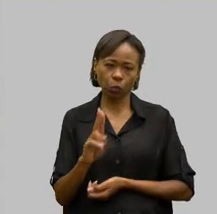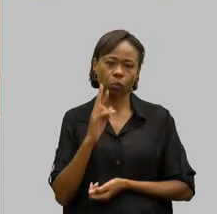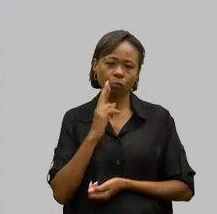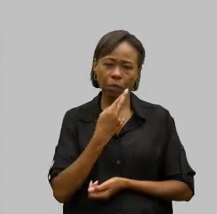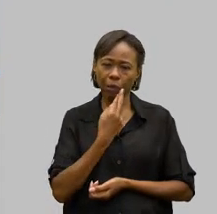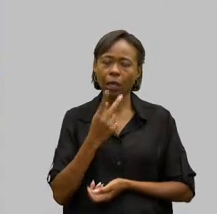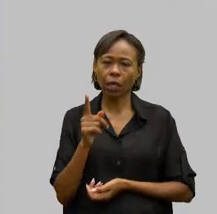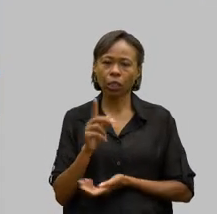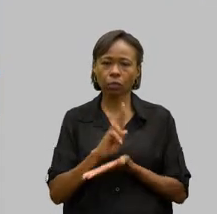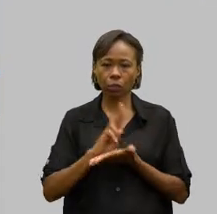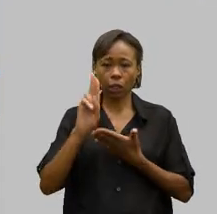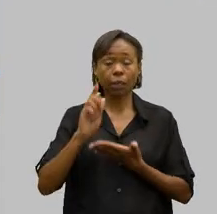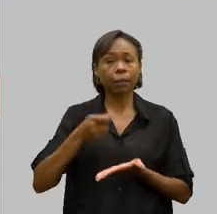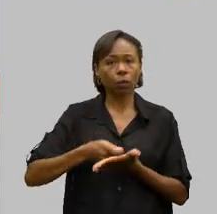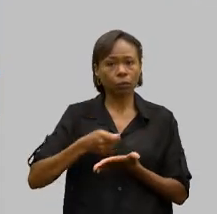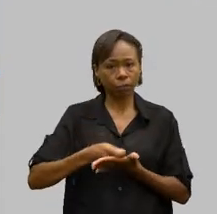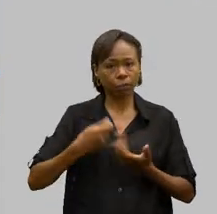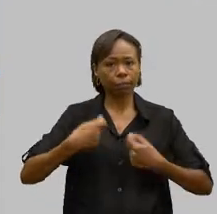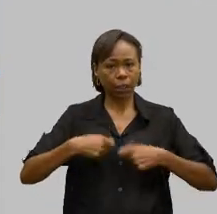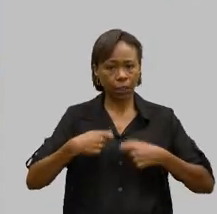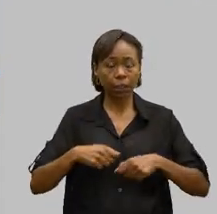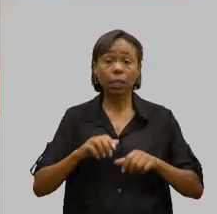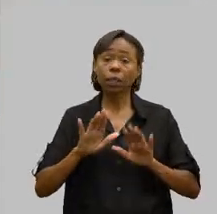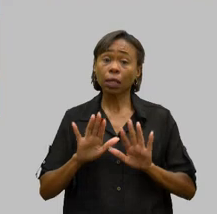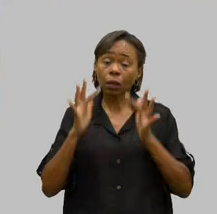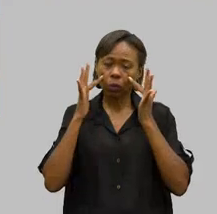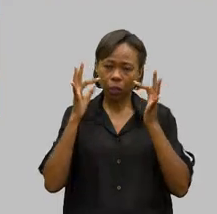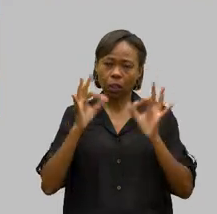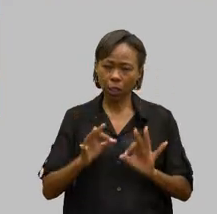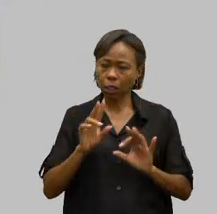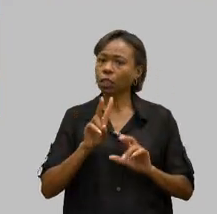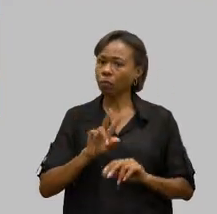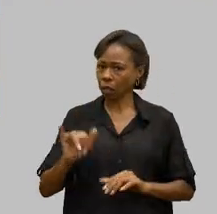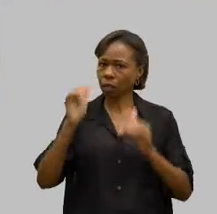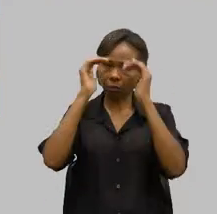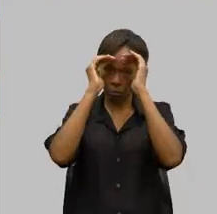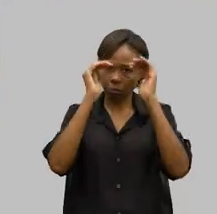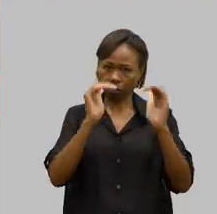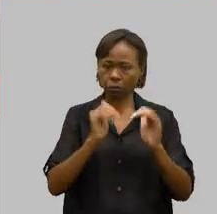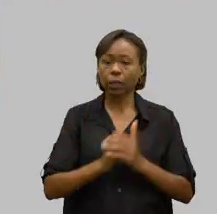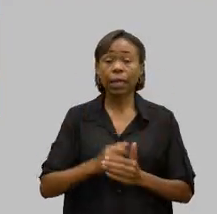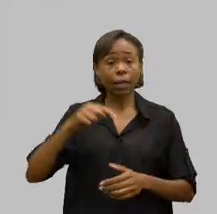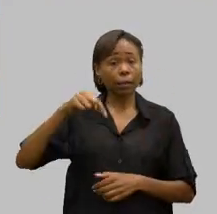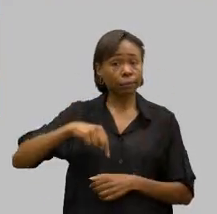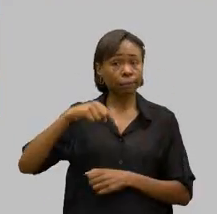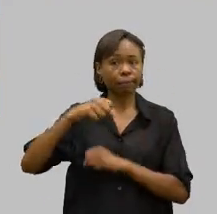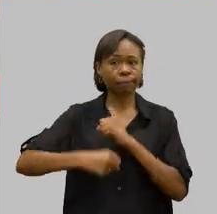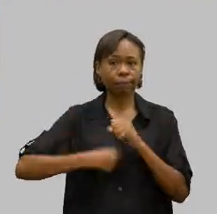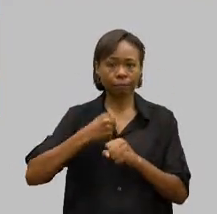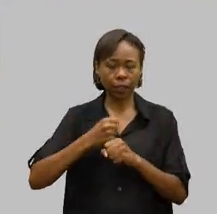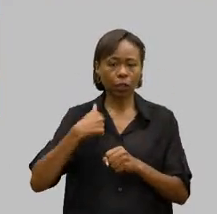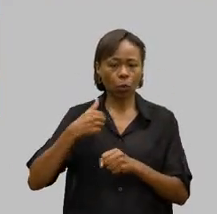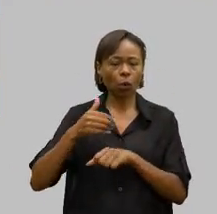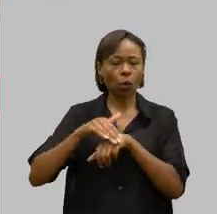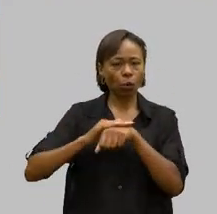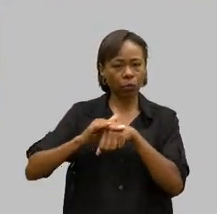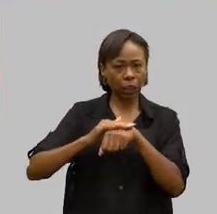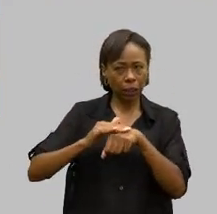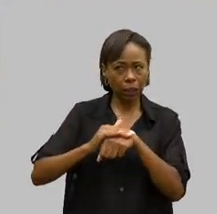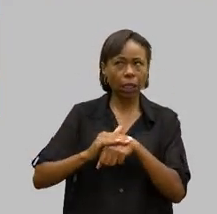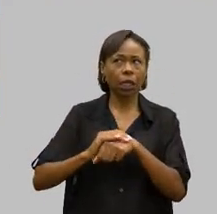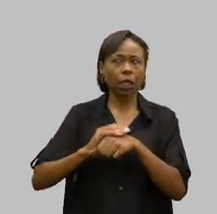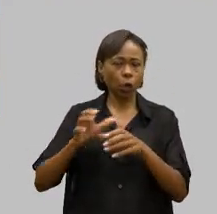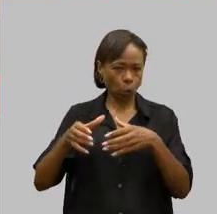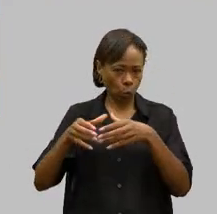obrigatoriamente ter que cumprir e, com certeza, cumpriremos. Este ano, eu até conversei com a minha equipe técnica por três milhões, que é